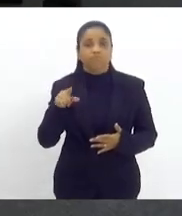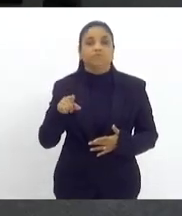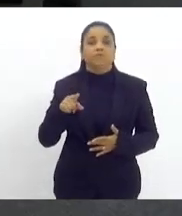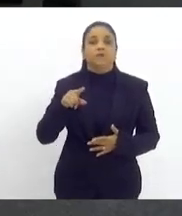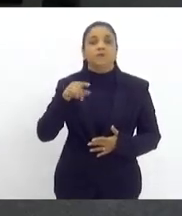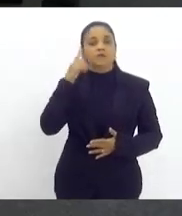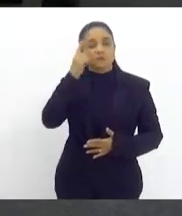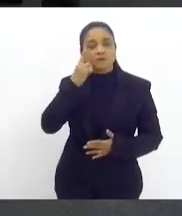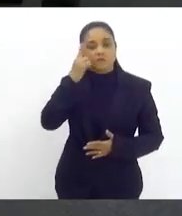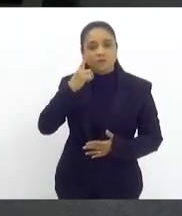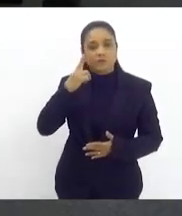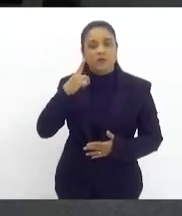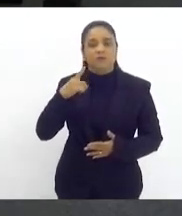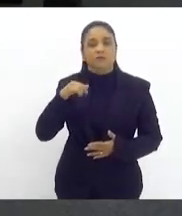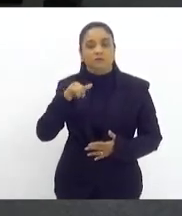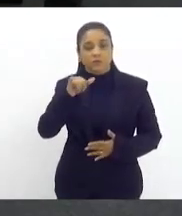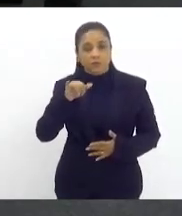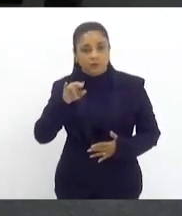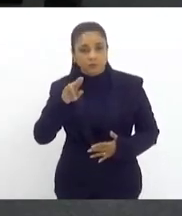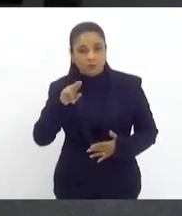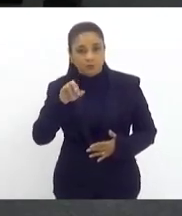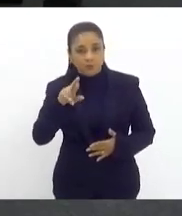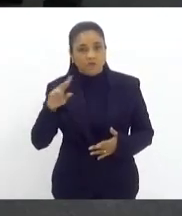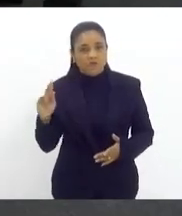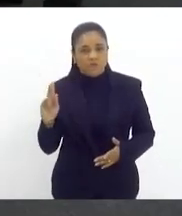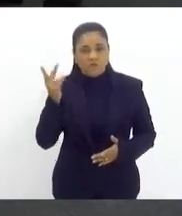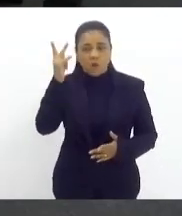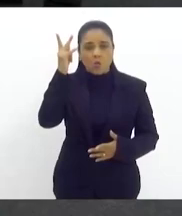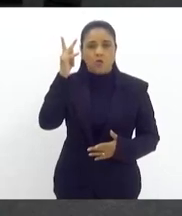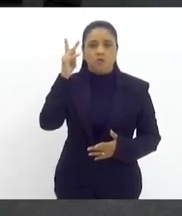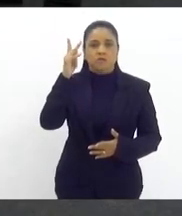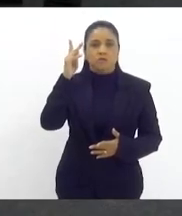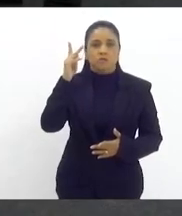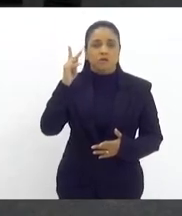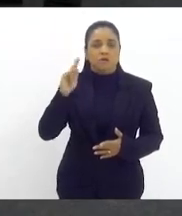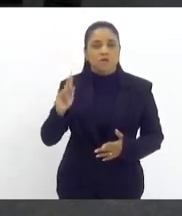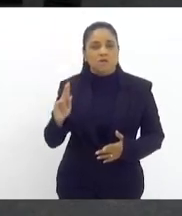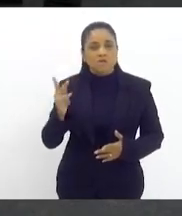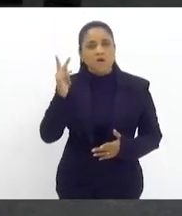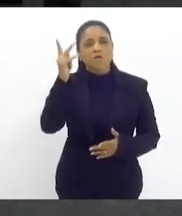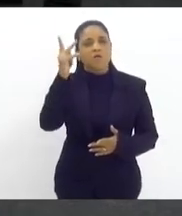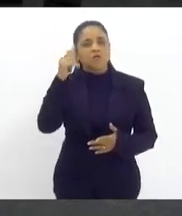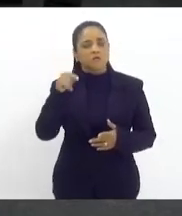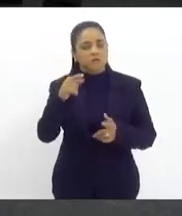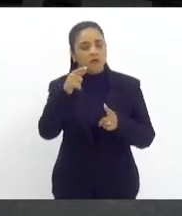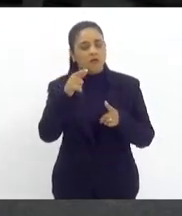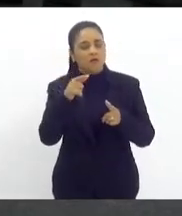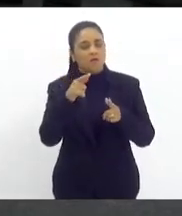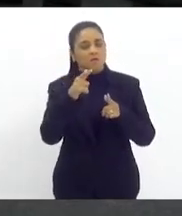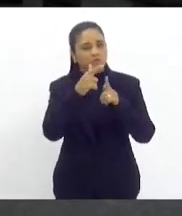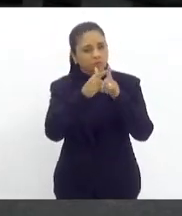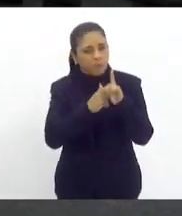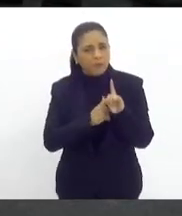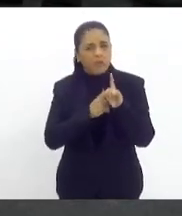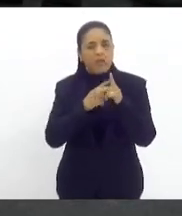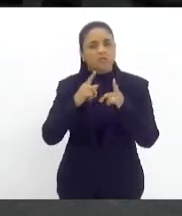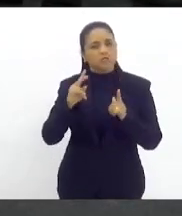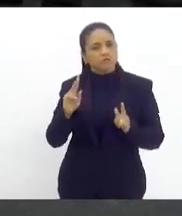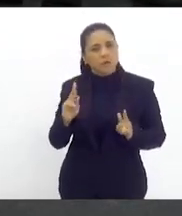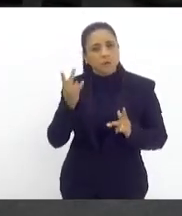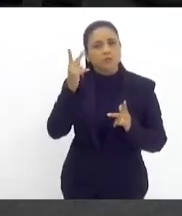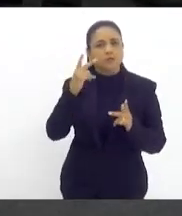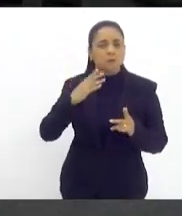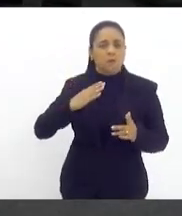naturalmente levar em consideração, deputado Tiago Ju, os seus dependentes. É uma questão de justiça.